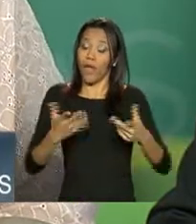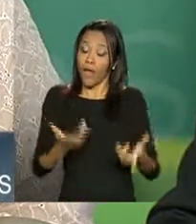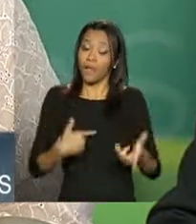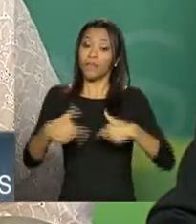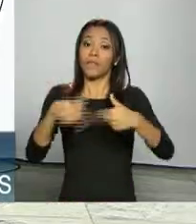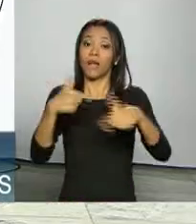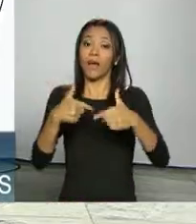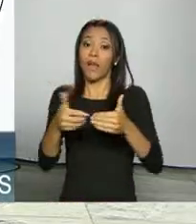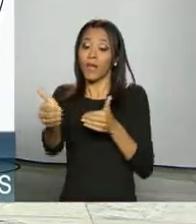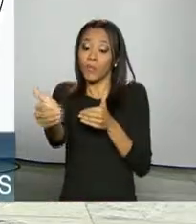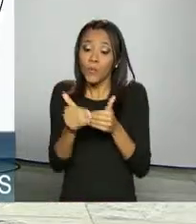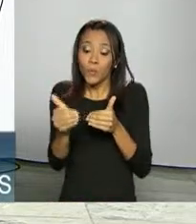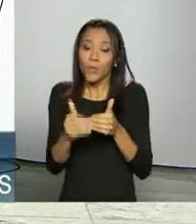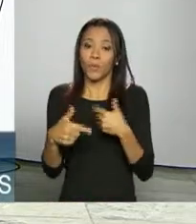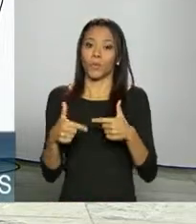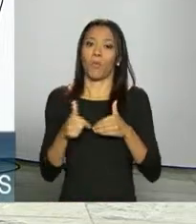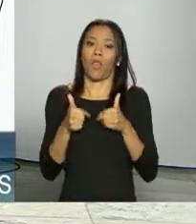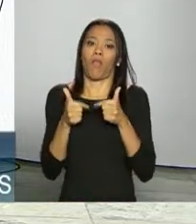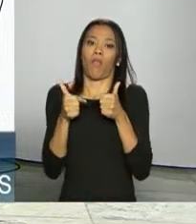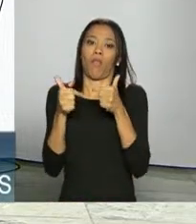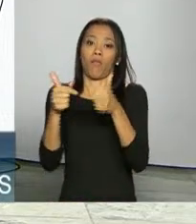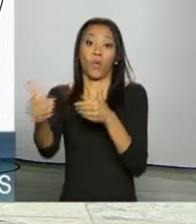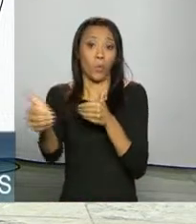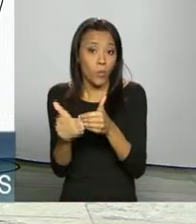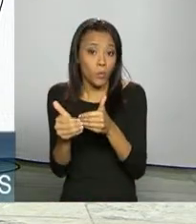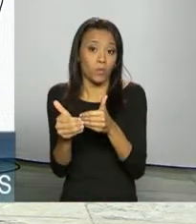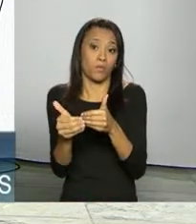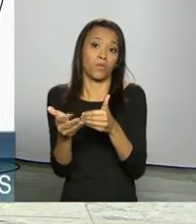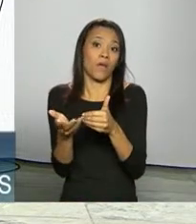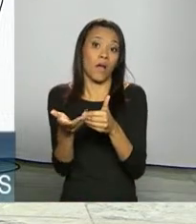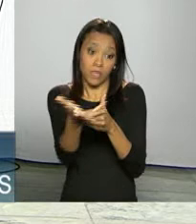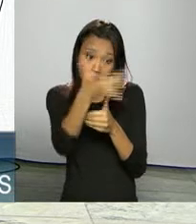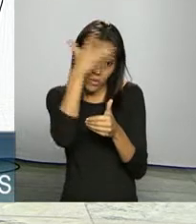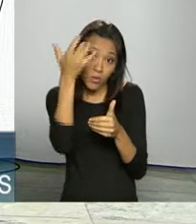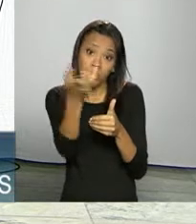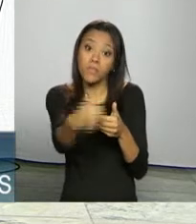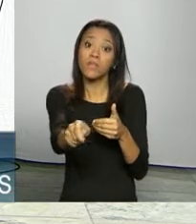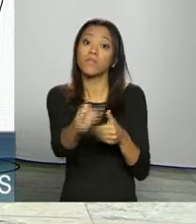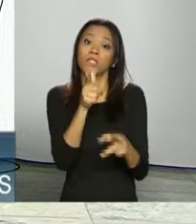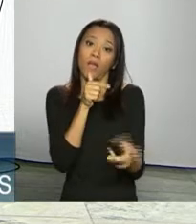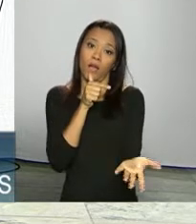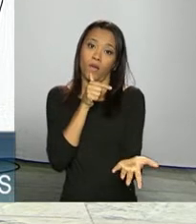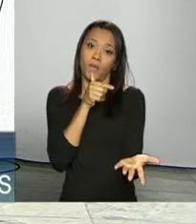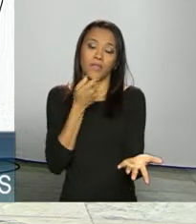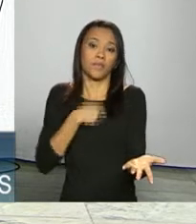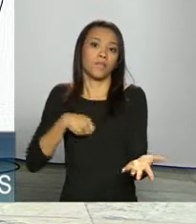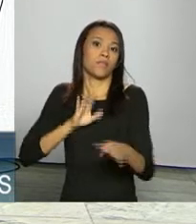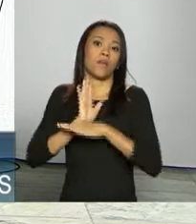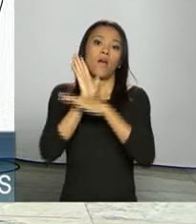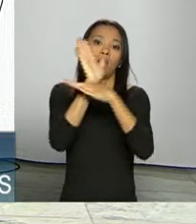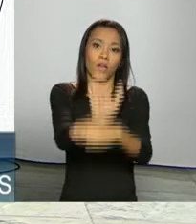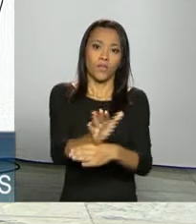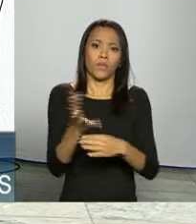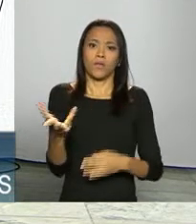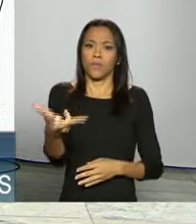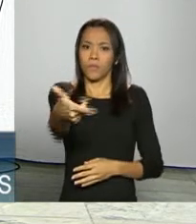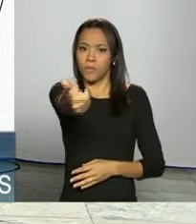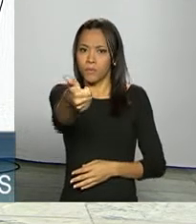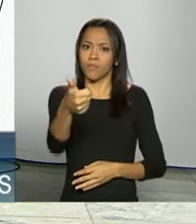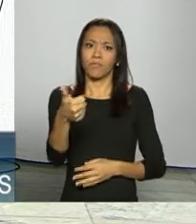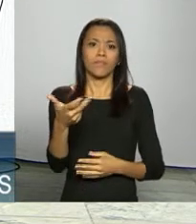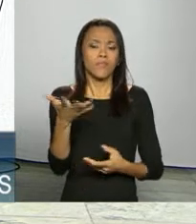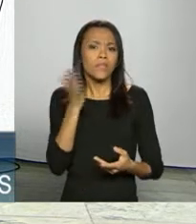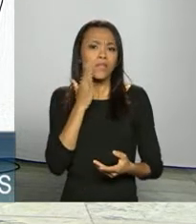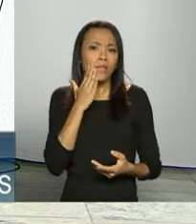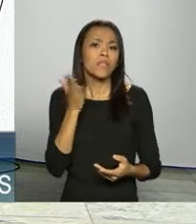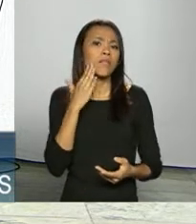além das intervenções emergenciais são necessárias dos zumbis de água tá e tem que ter capacidade de resposta com eficiência no Sistema